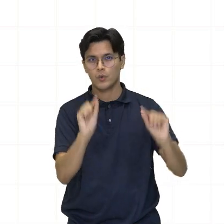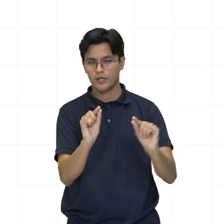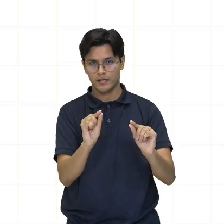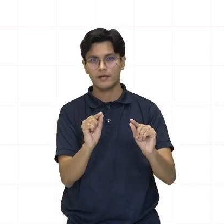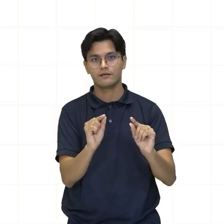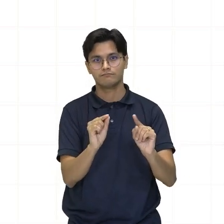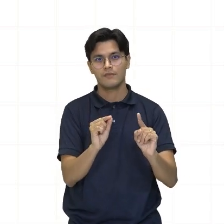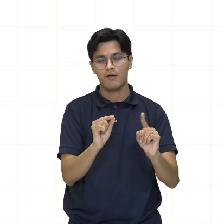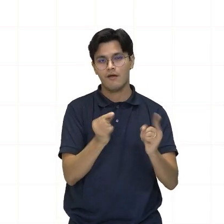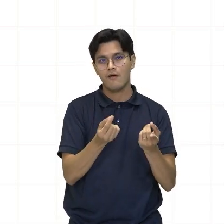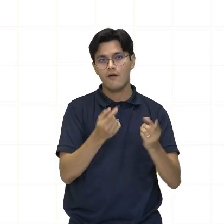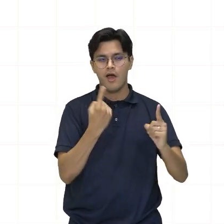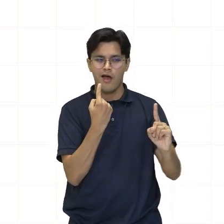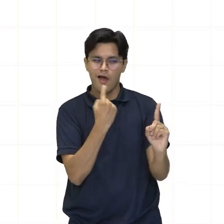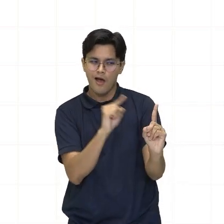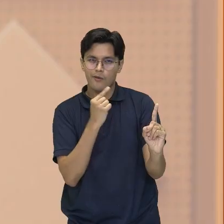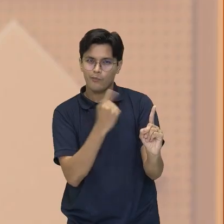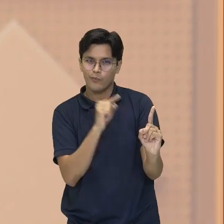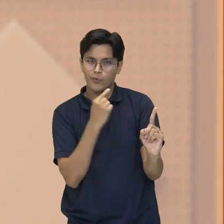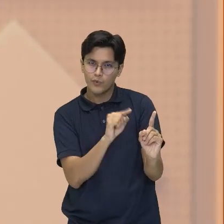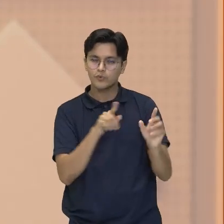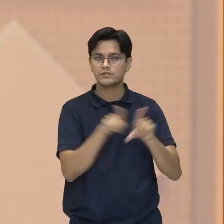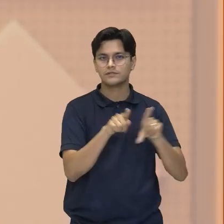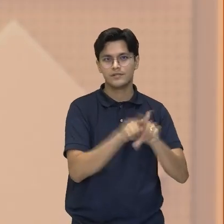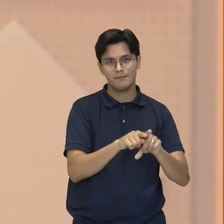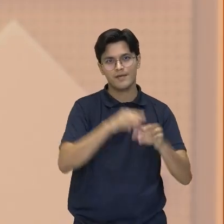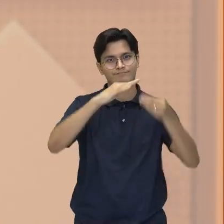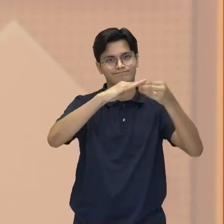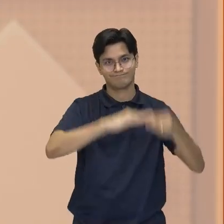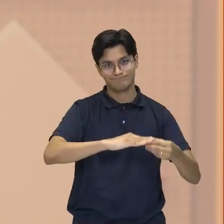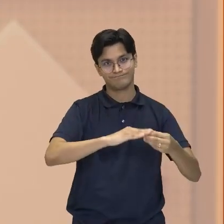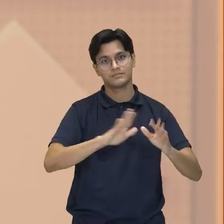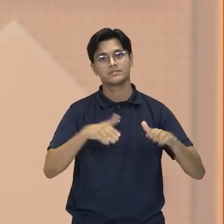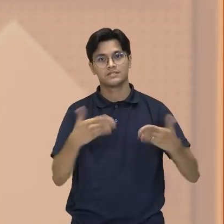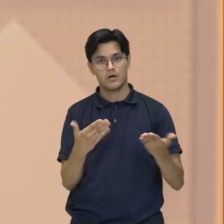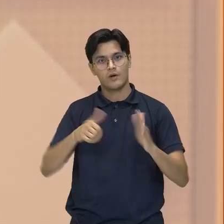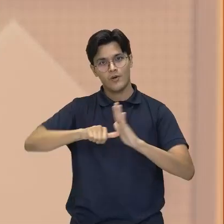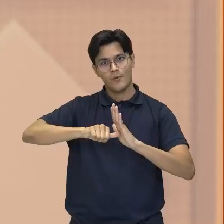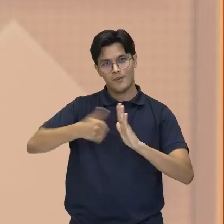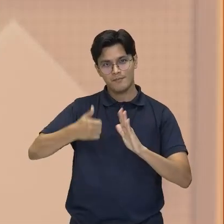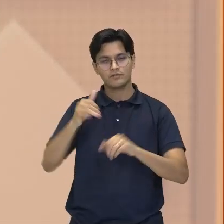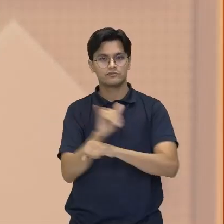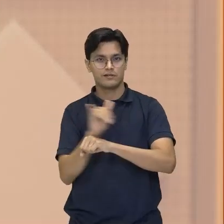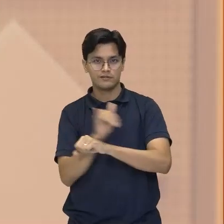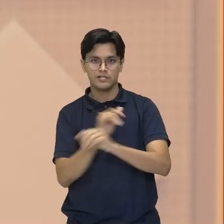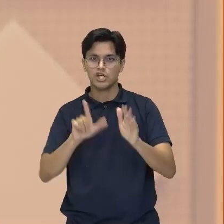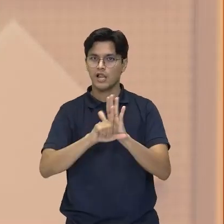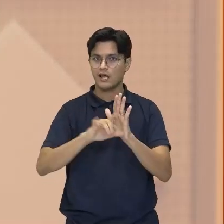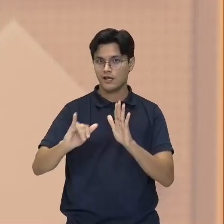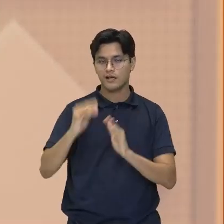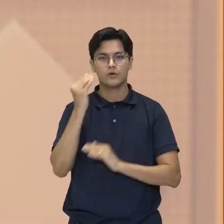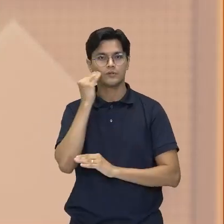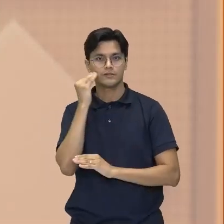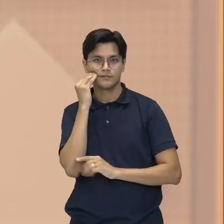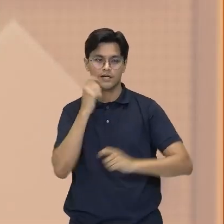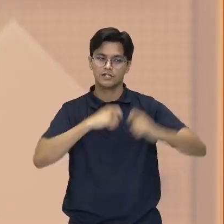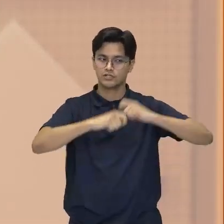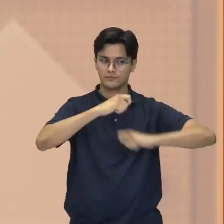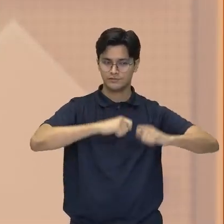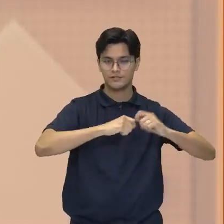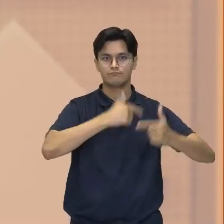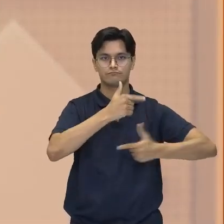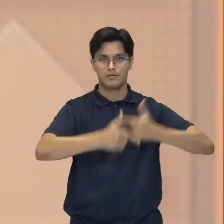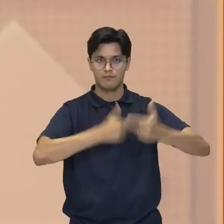foi aí o primeiro dispositivo legal no sentido de tentar administrar a mão de obra